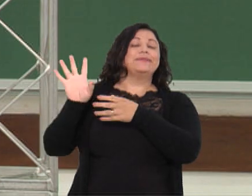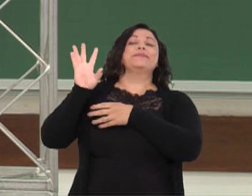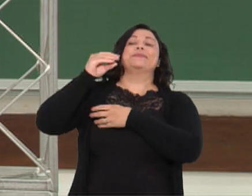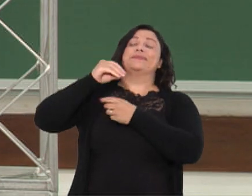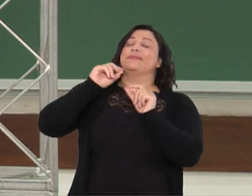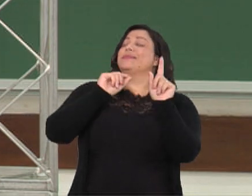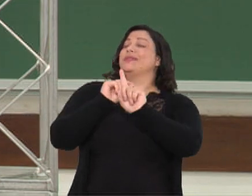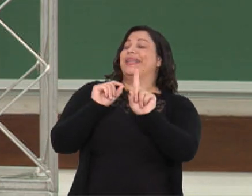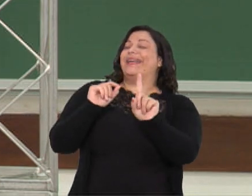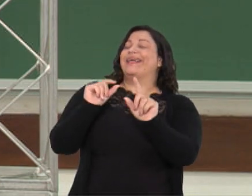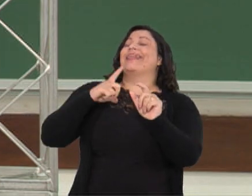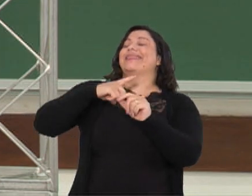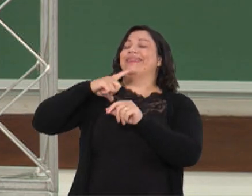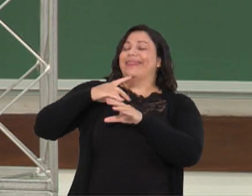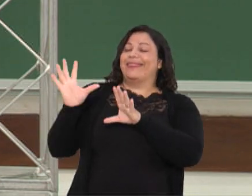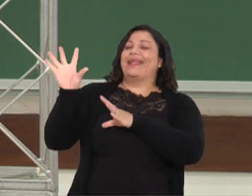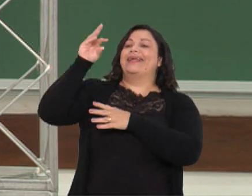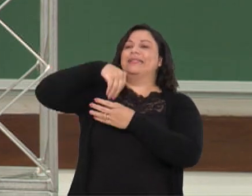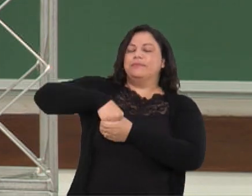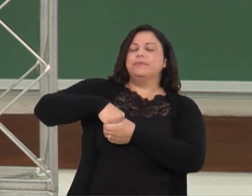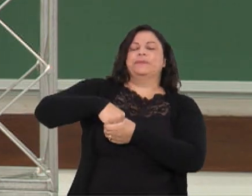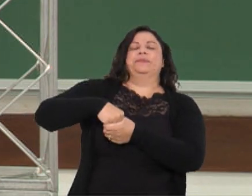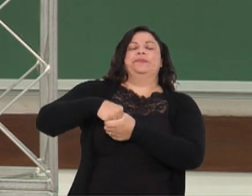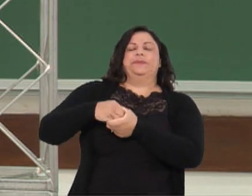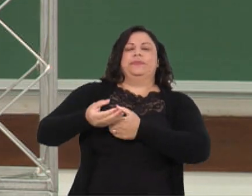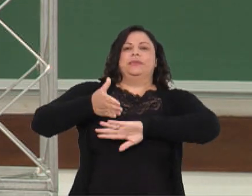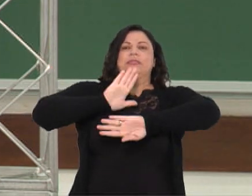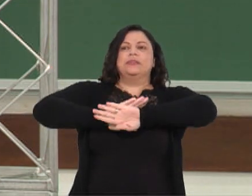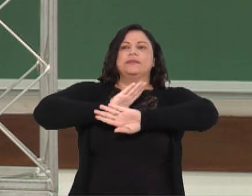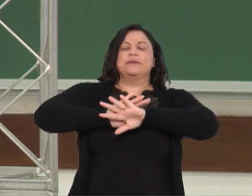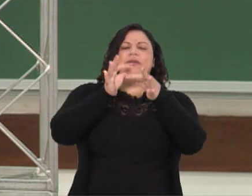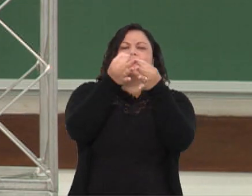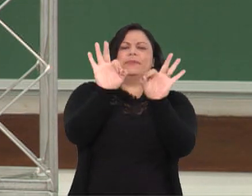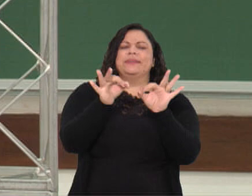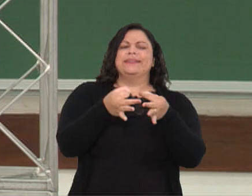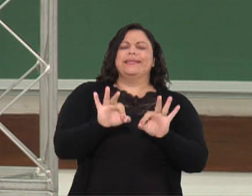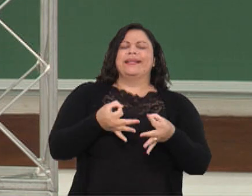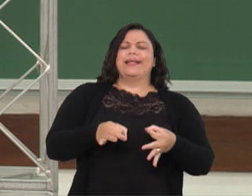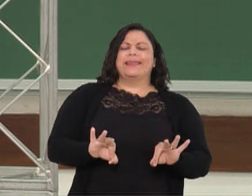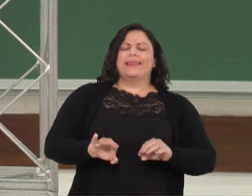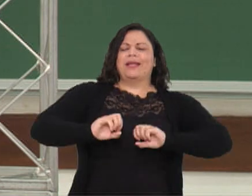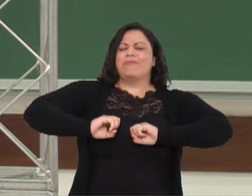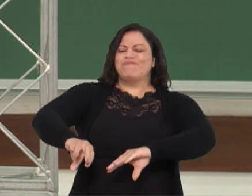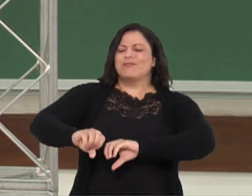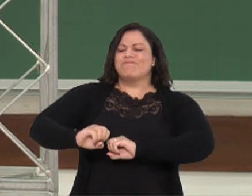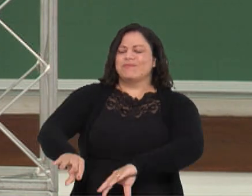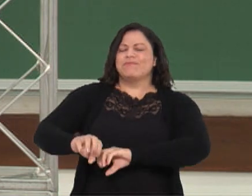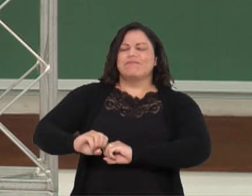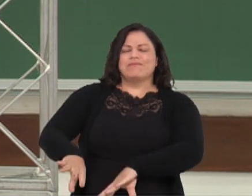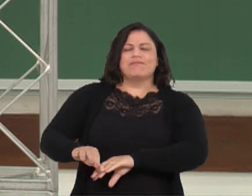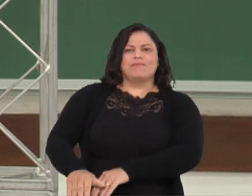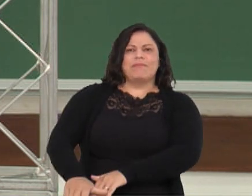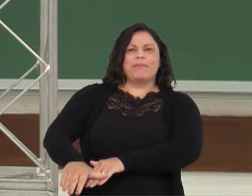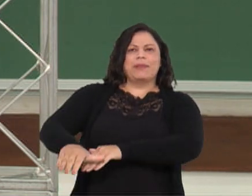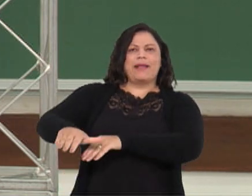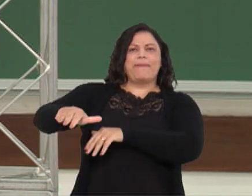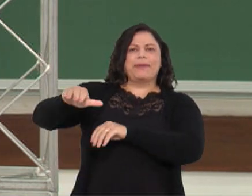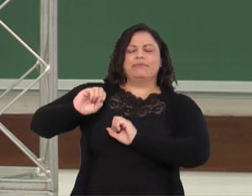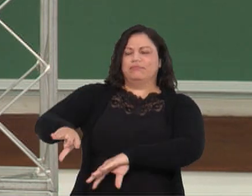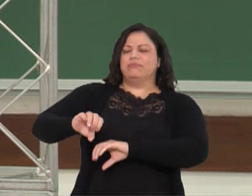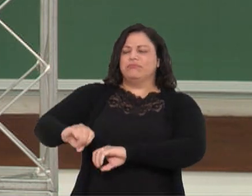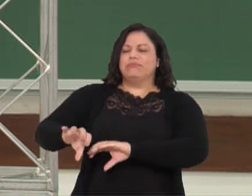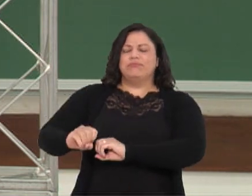ideologia. Nelas está posto muitos detalhes que vai incutindo nas crianças desde